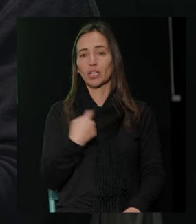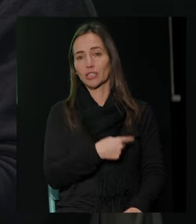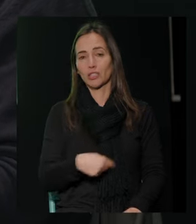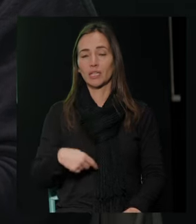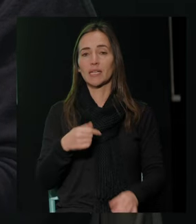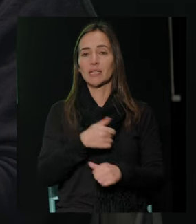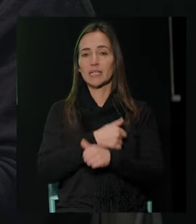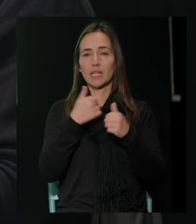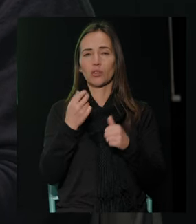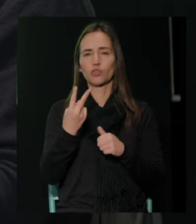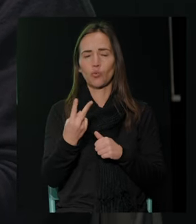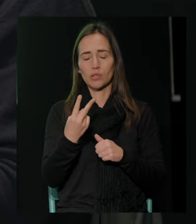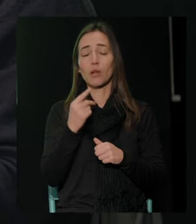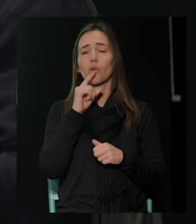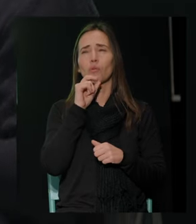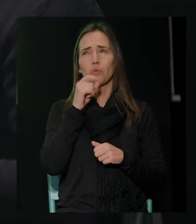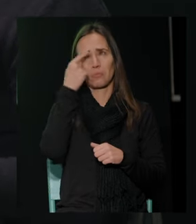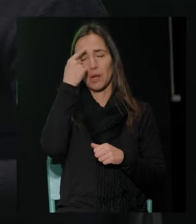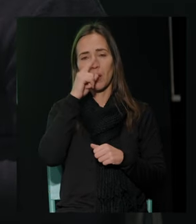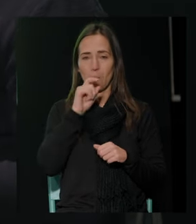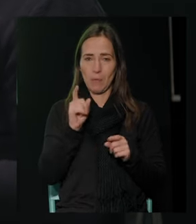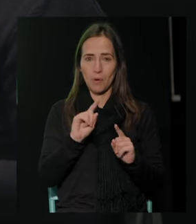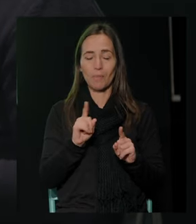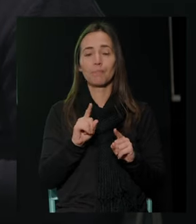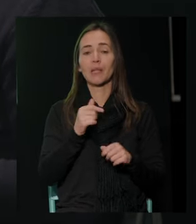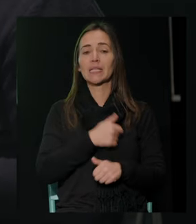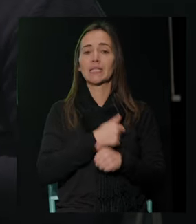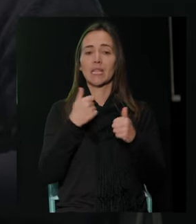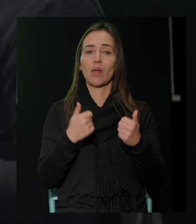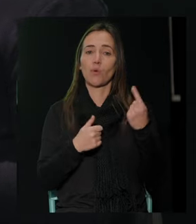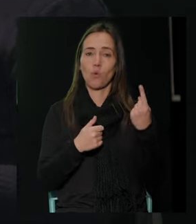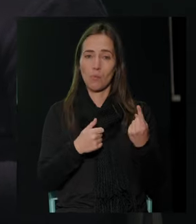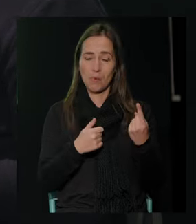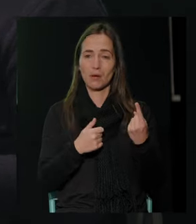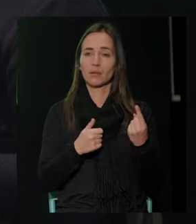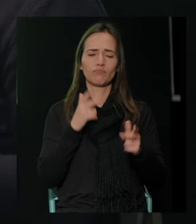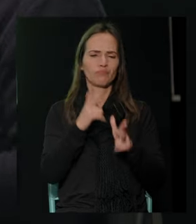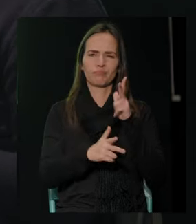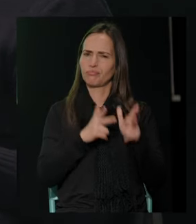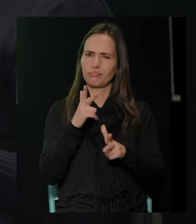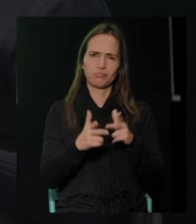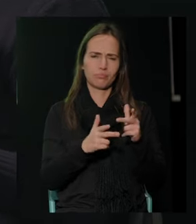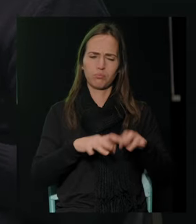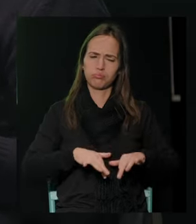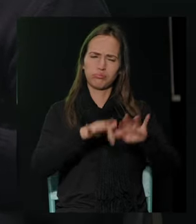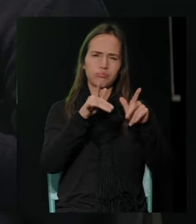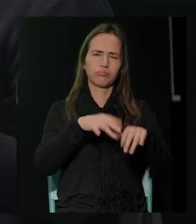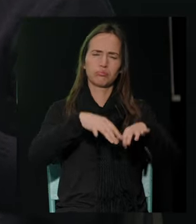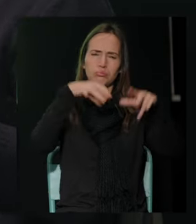duas cidades, cujo nome não me lembro, uma cidade altamente industrializada, altamente